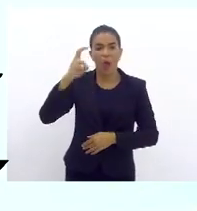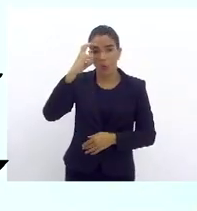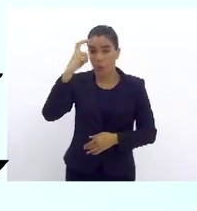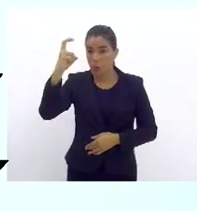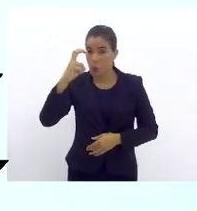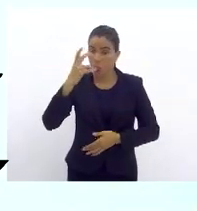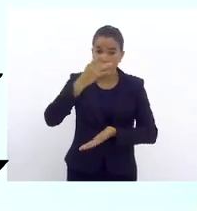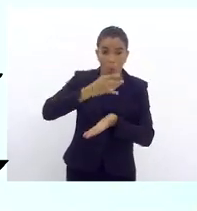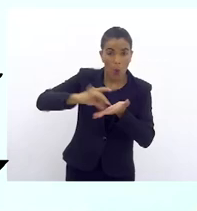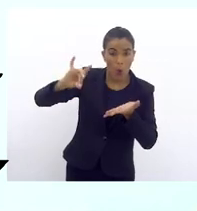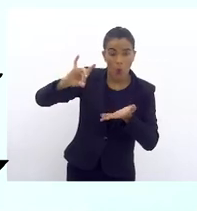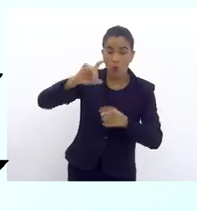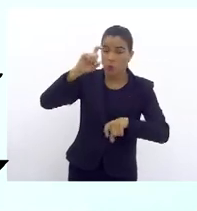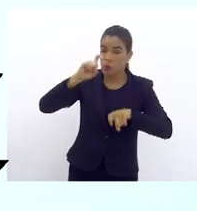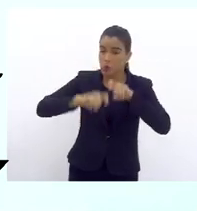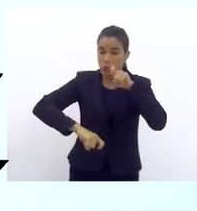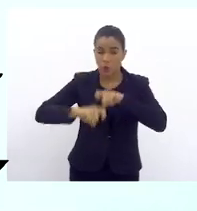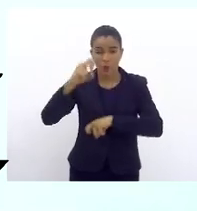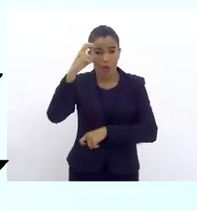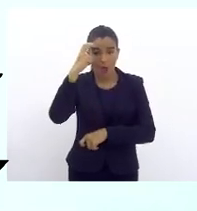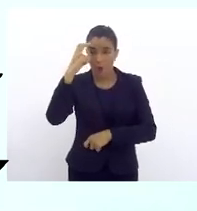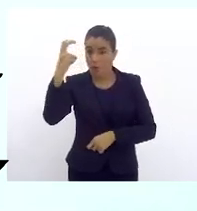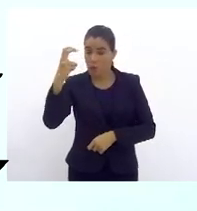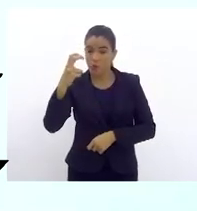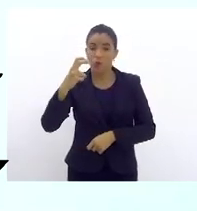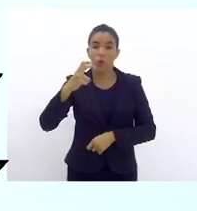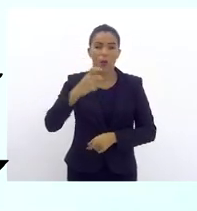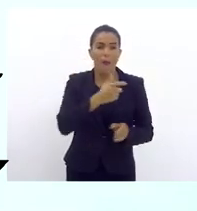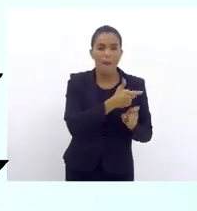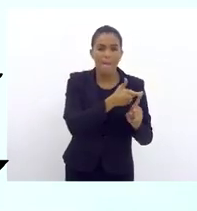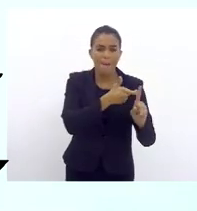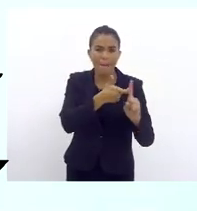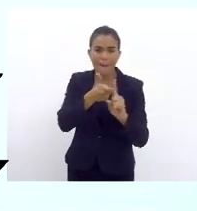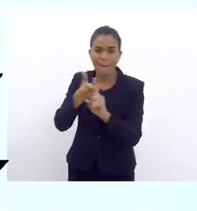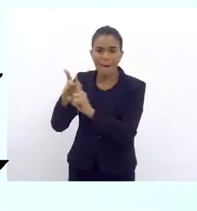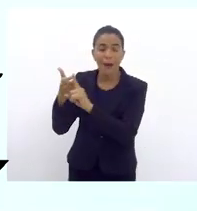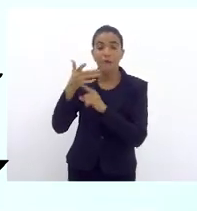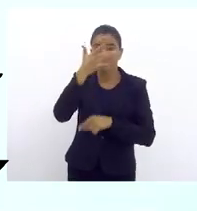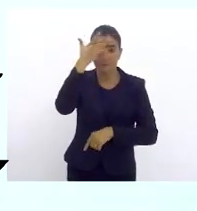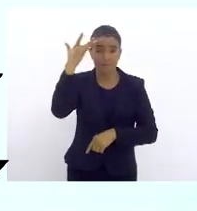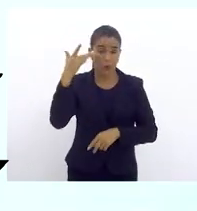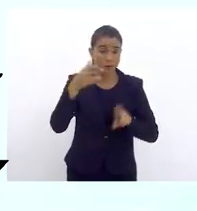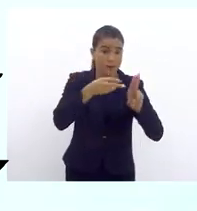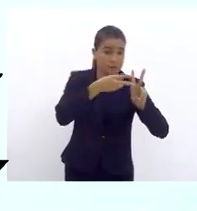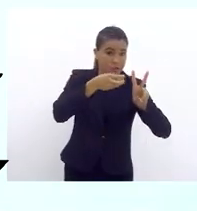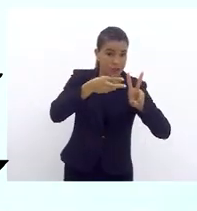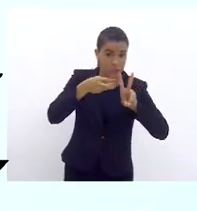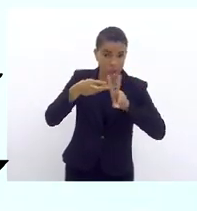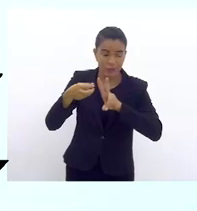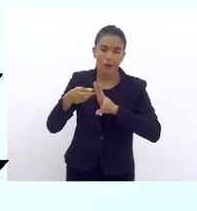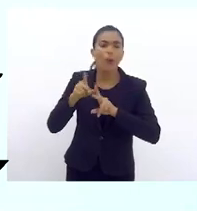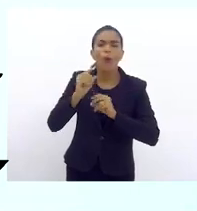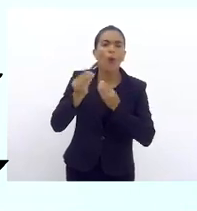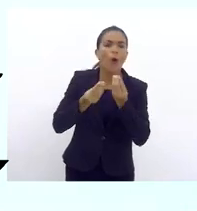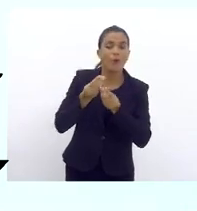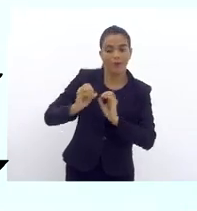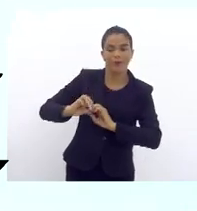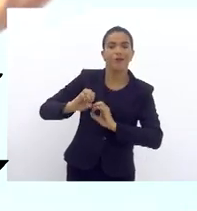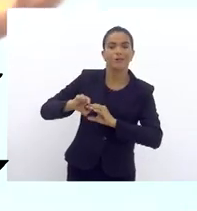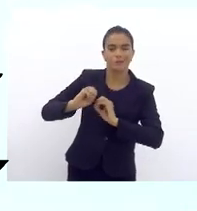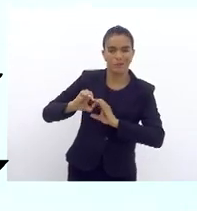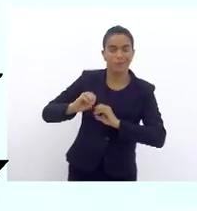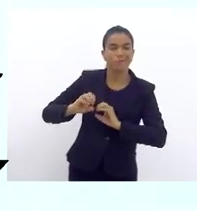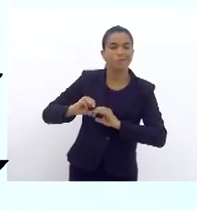do estupro combater a cultura do extermínio dos povos indígenas isso se faz com educação com cultura